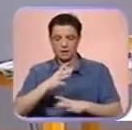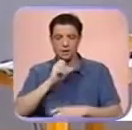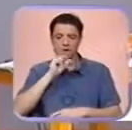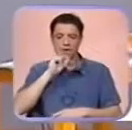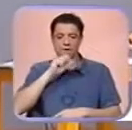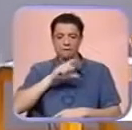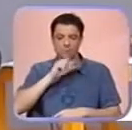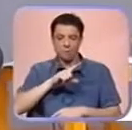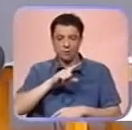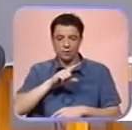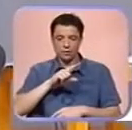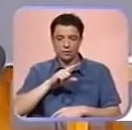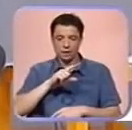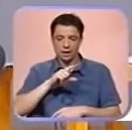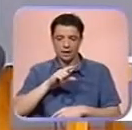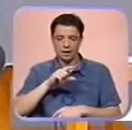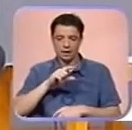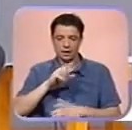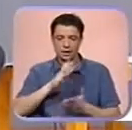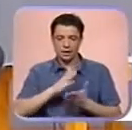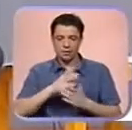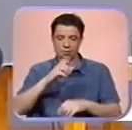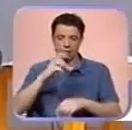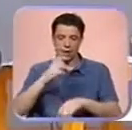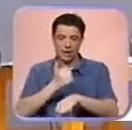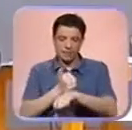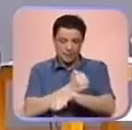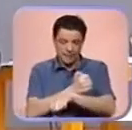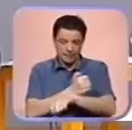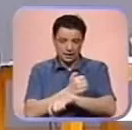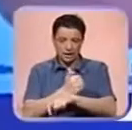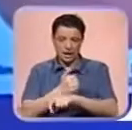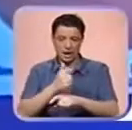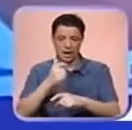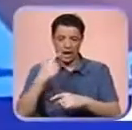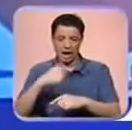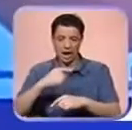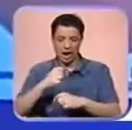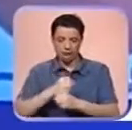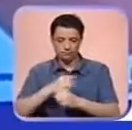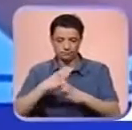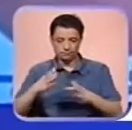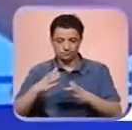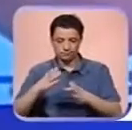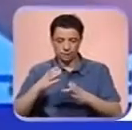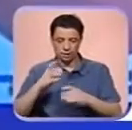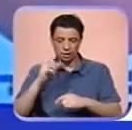ter uma fase que se chama retinopatia diabética proliferativa, em que há vasos que crescem anormais no